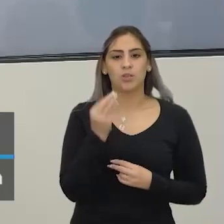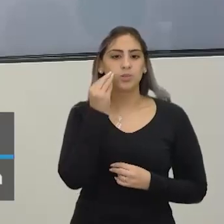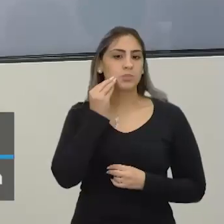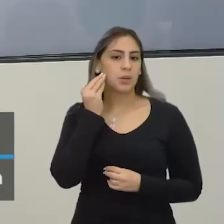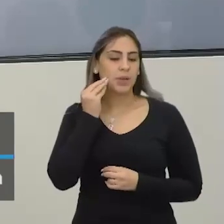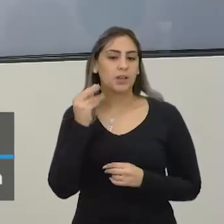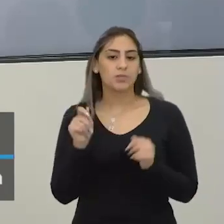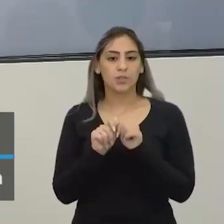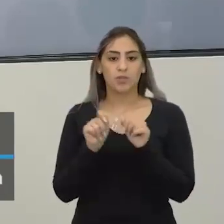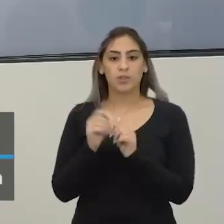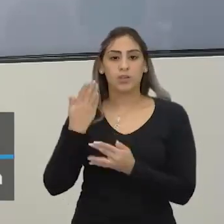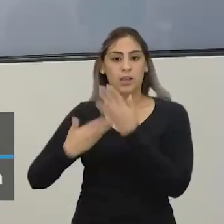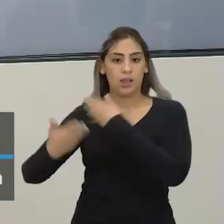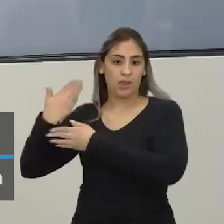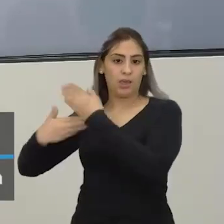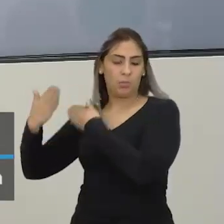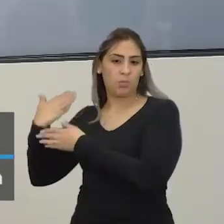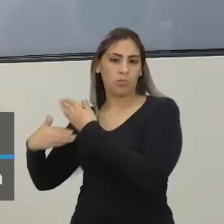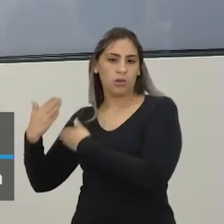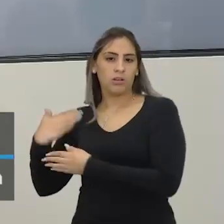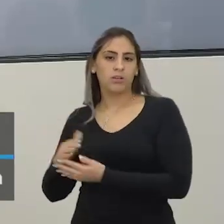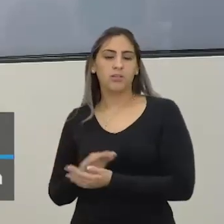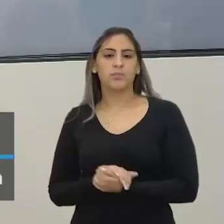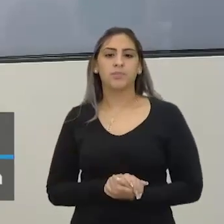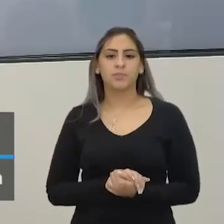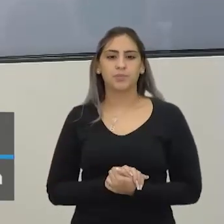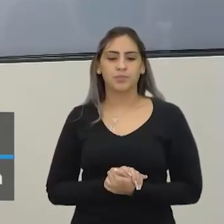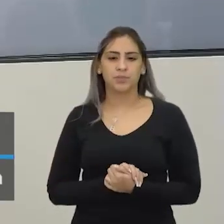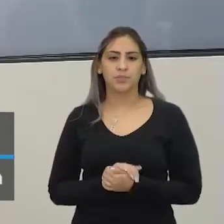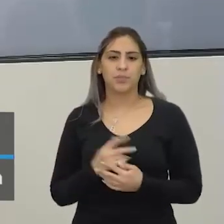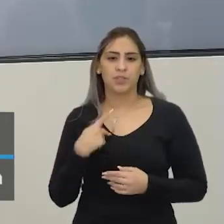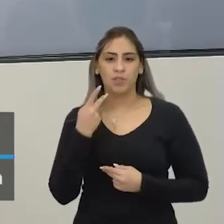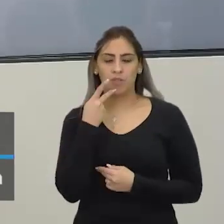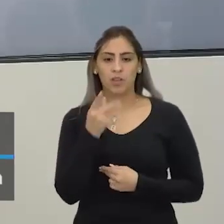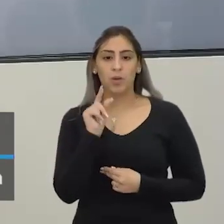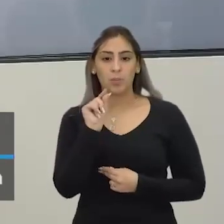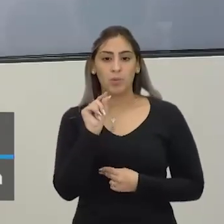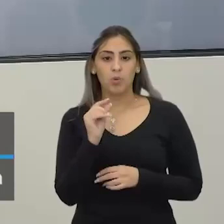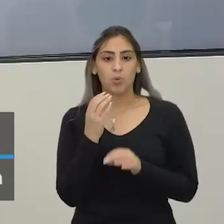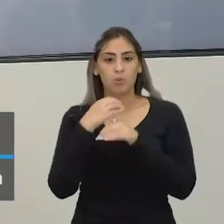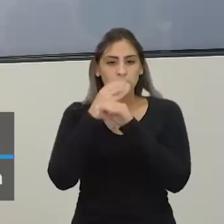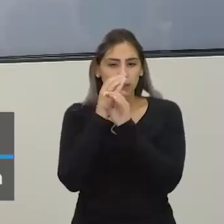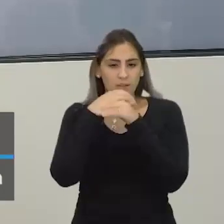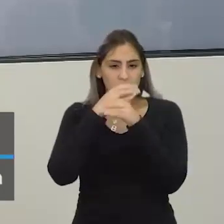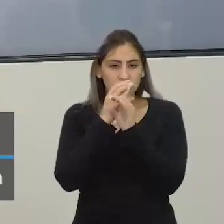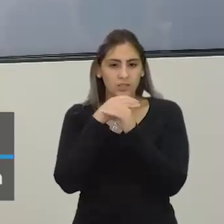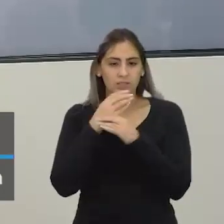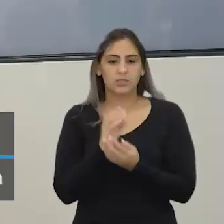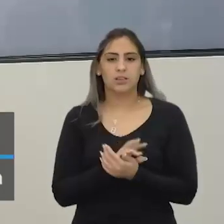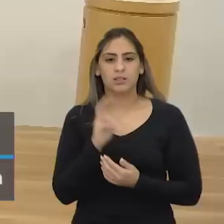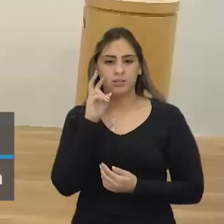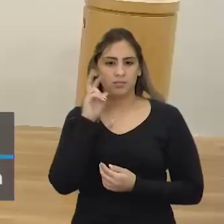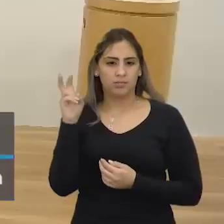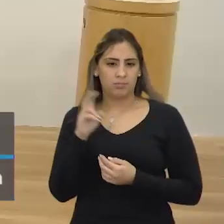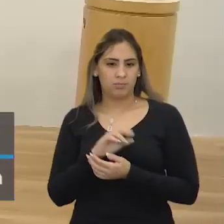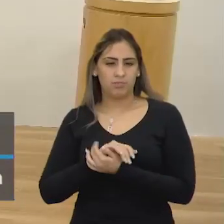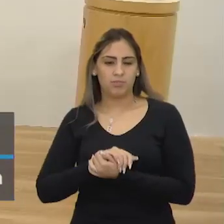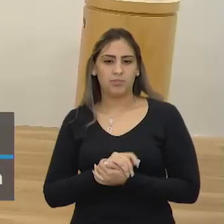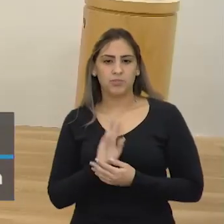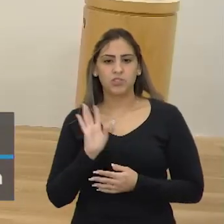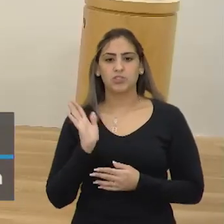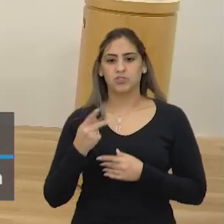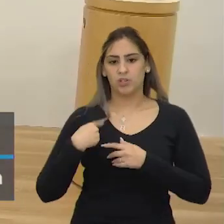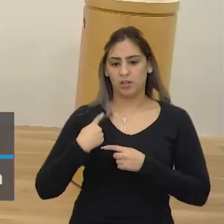feitos naquela época. A gente vai falar um pouquinho aí também dos cientistas. A gente, aliás, né, Giba, a gente já debateu